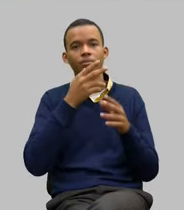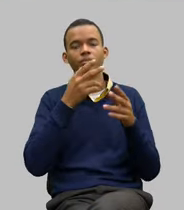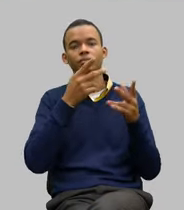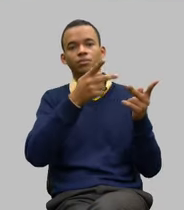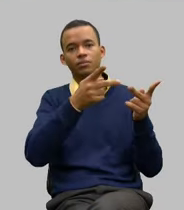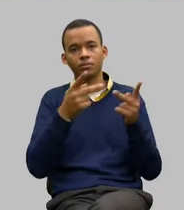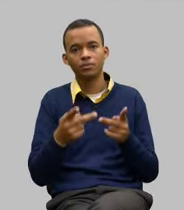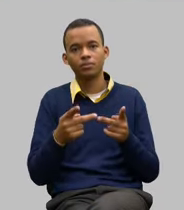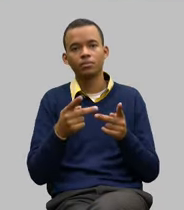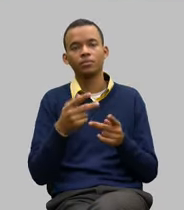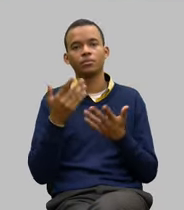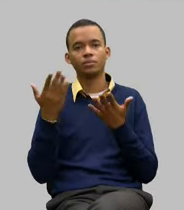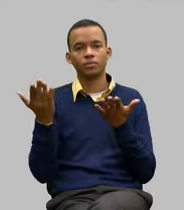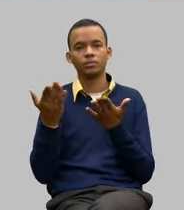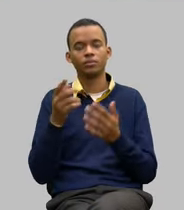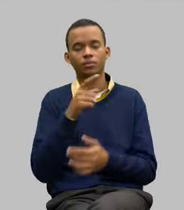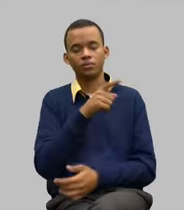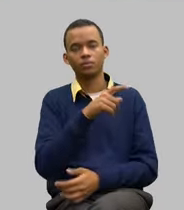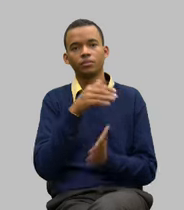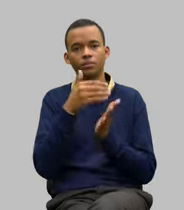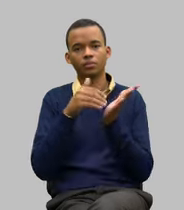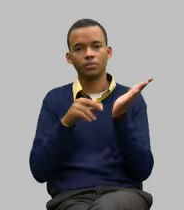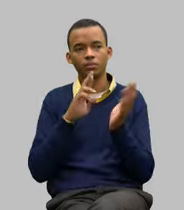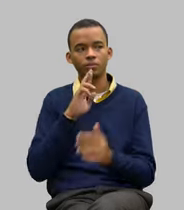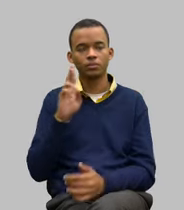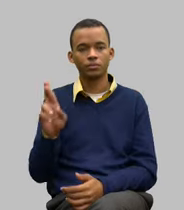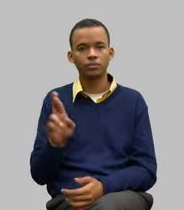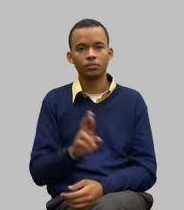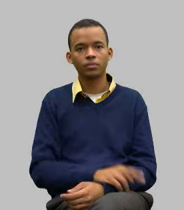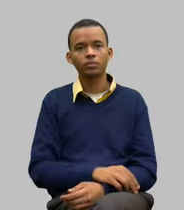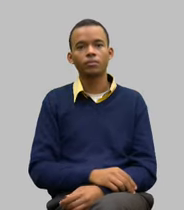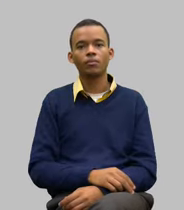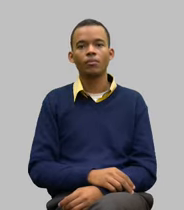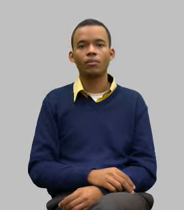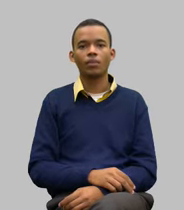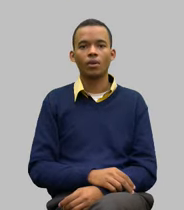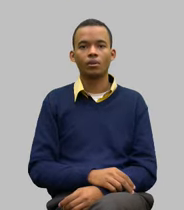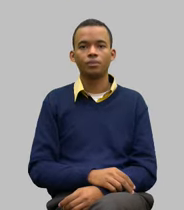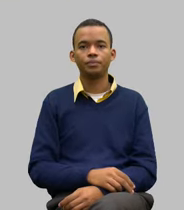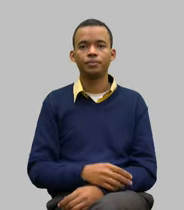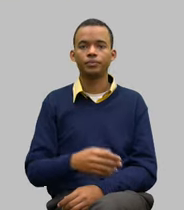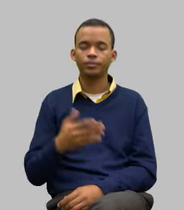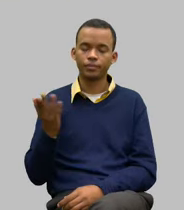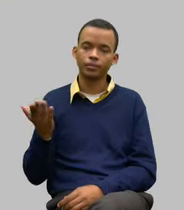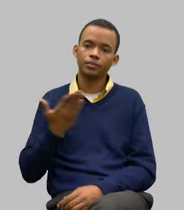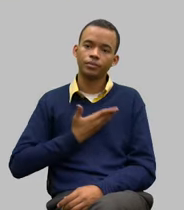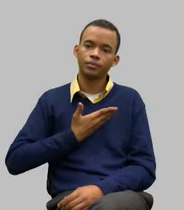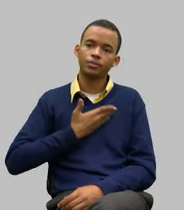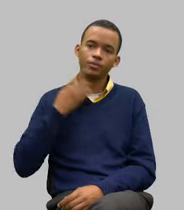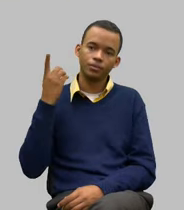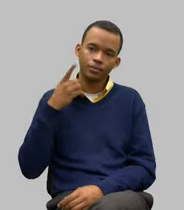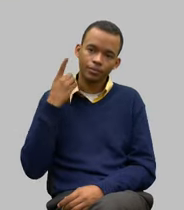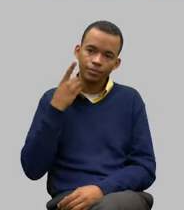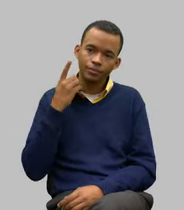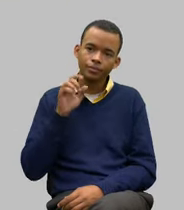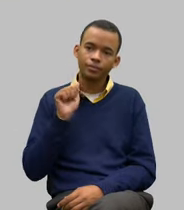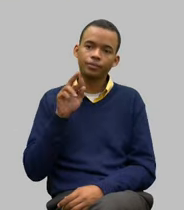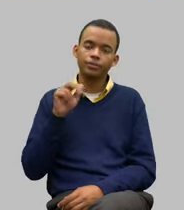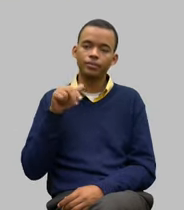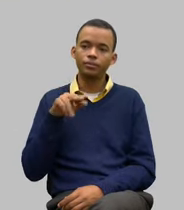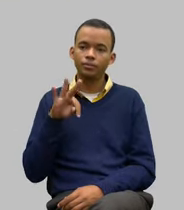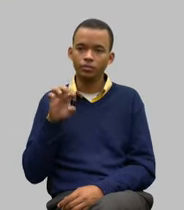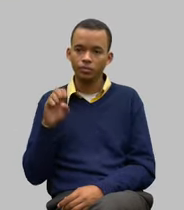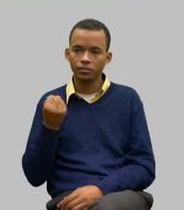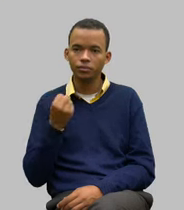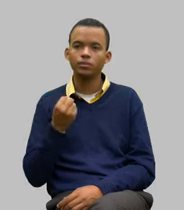senhor tem a palavra eu queria agradecer enormemente a meu querido amigo deputado Arantes é é é realmente assim nós temos feito de tudo para tentar